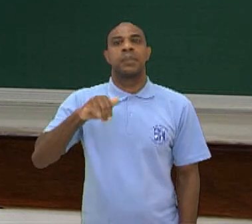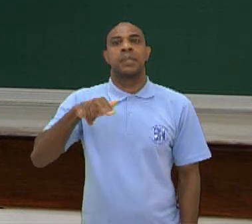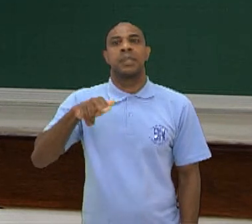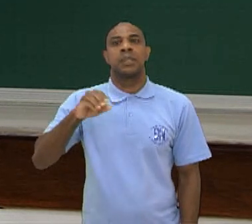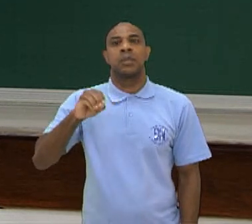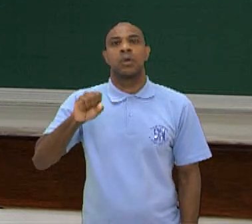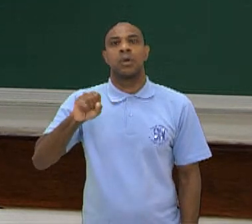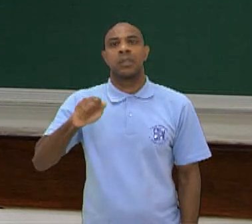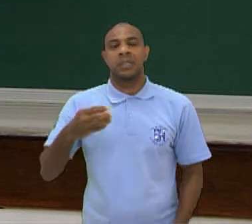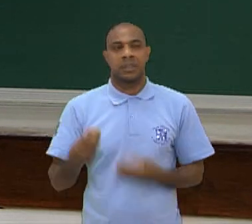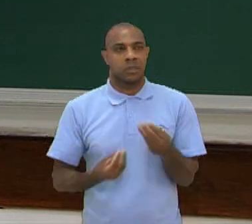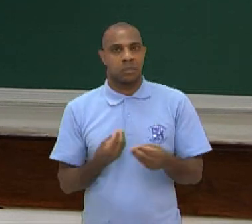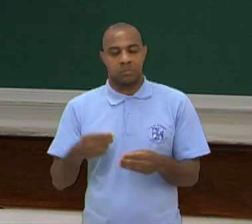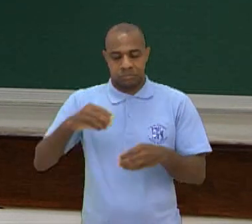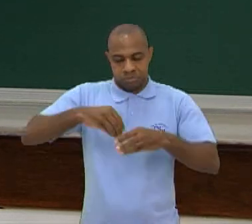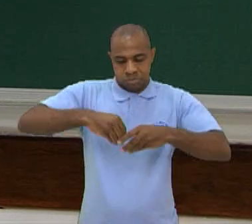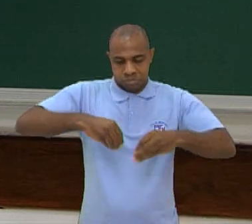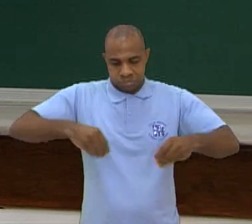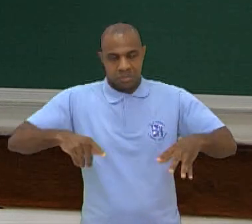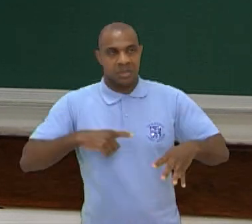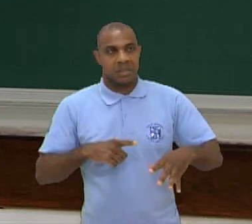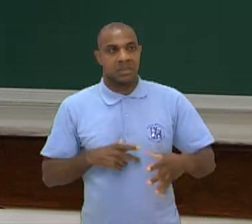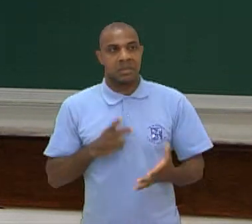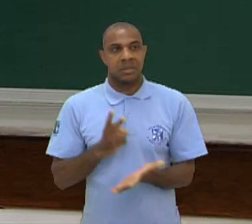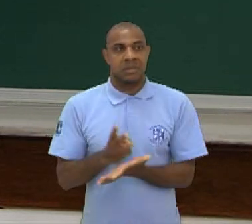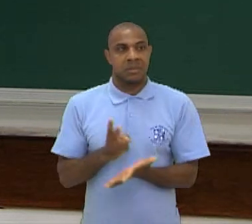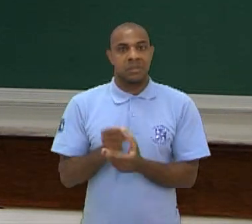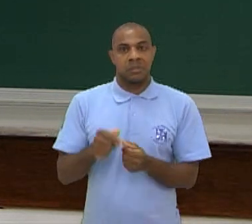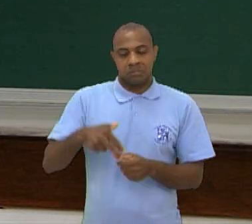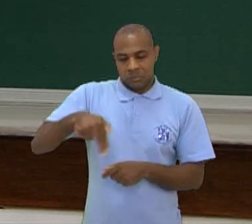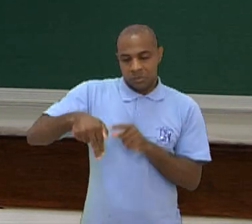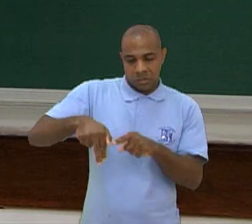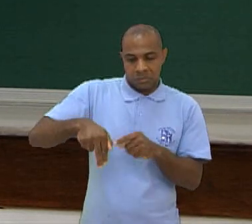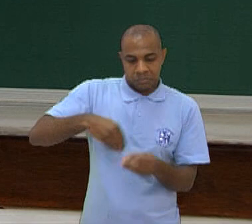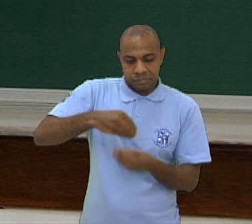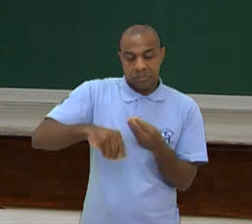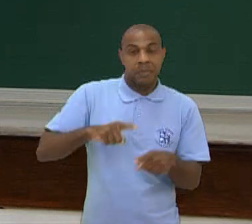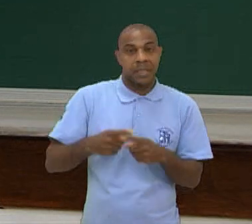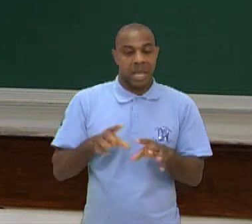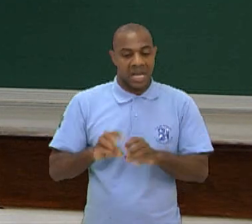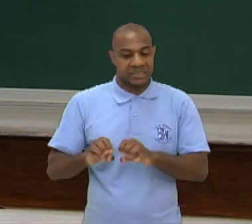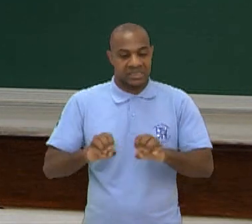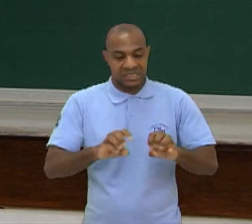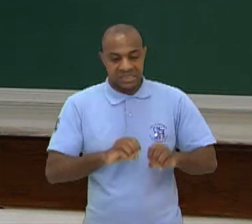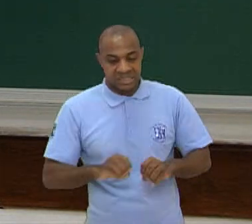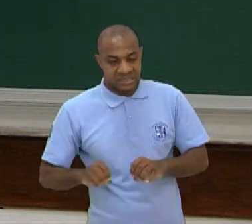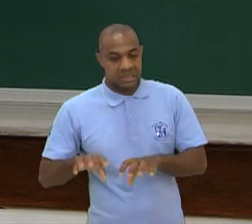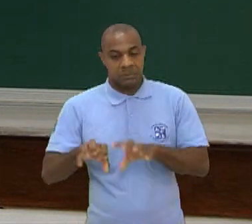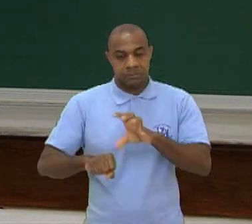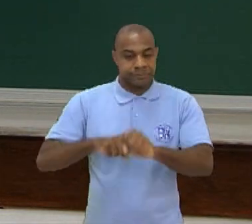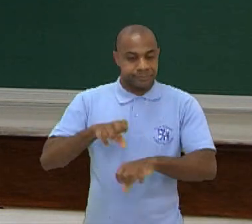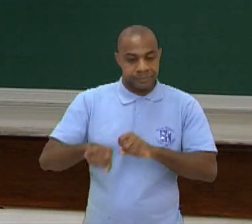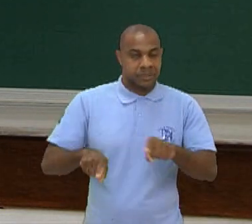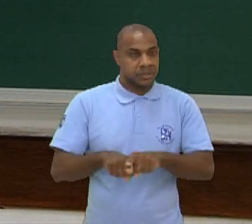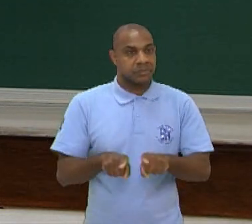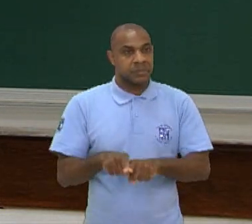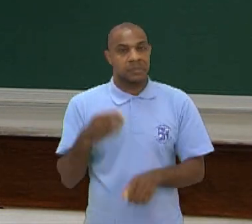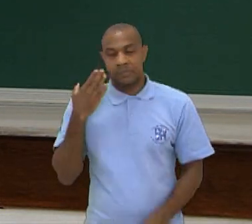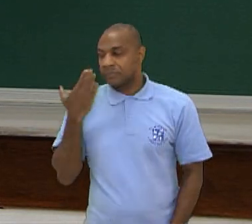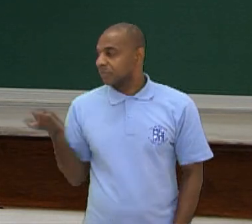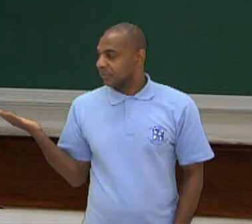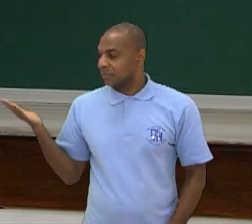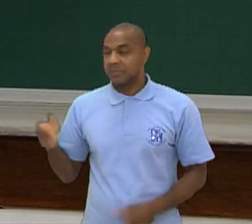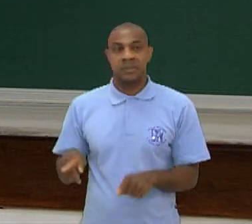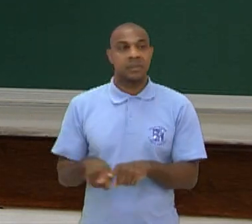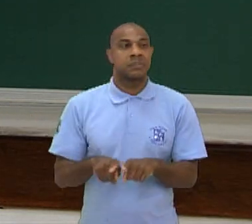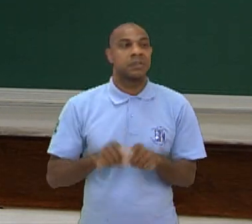utilize um pouco, coloque até mais ali, às vezes, um pouco mais de nitrogênio, mas as bactérias, elas também estão consumindo. Na verdade, você coloca as bactérias, aquelas